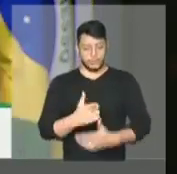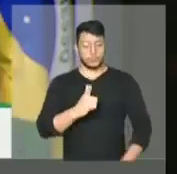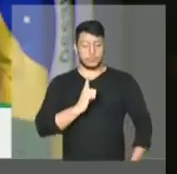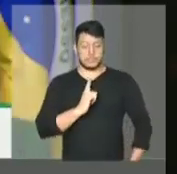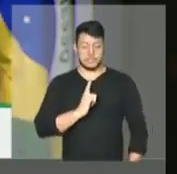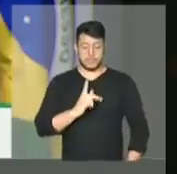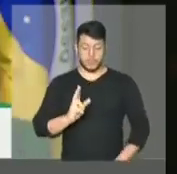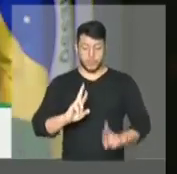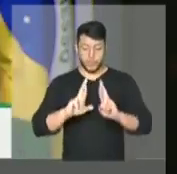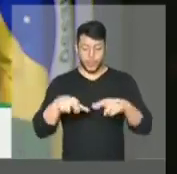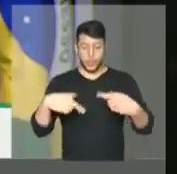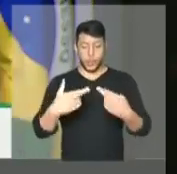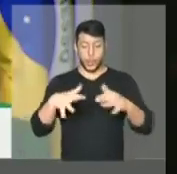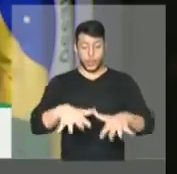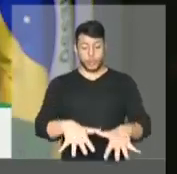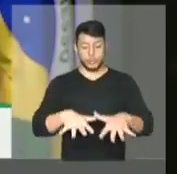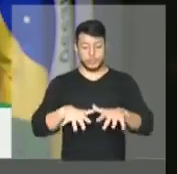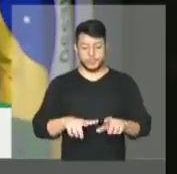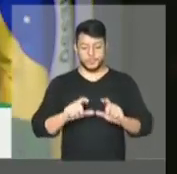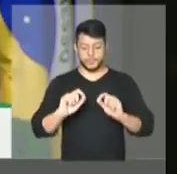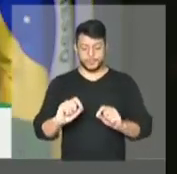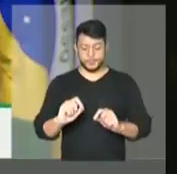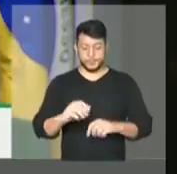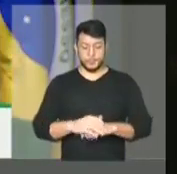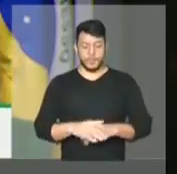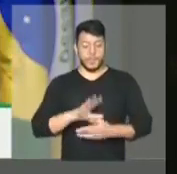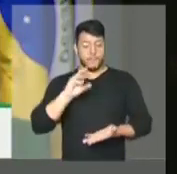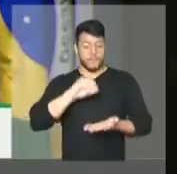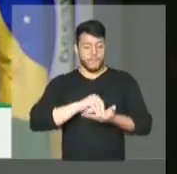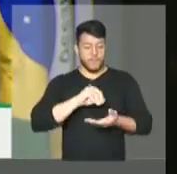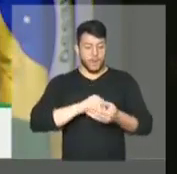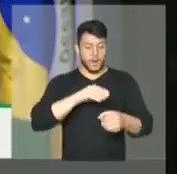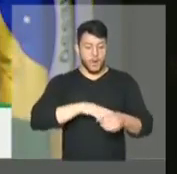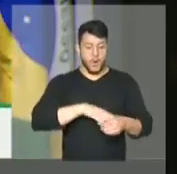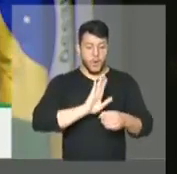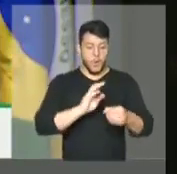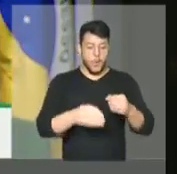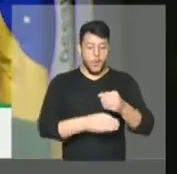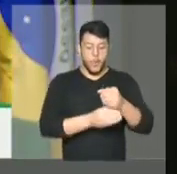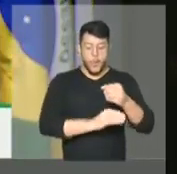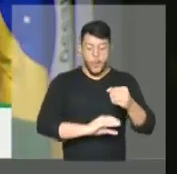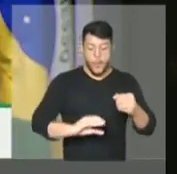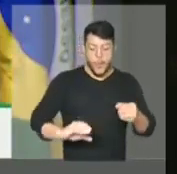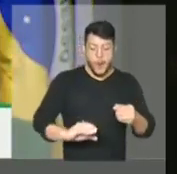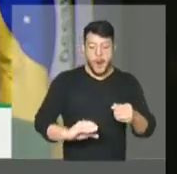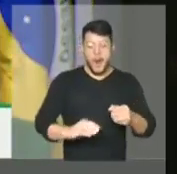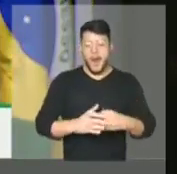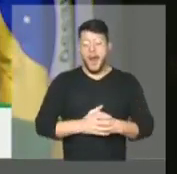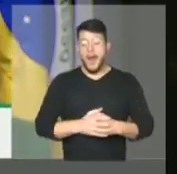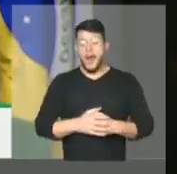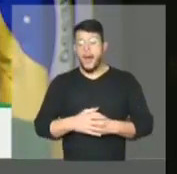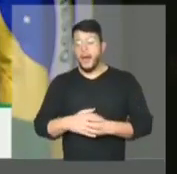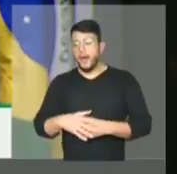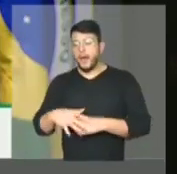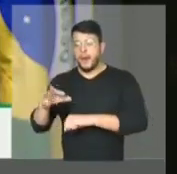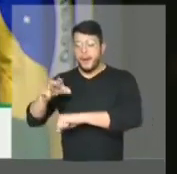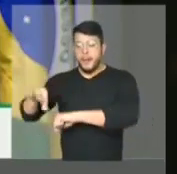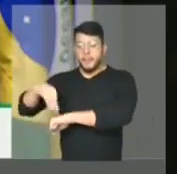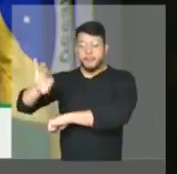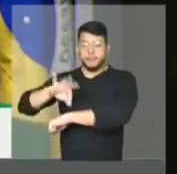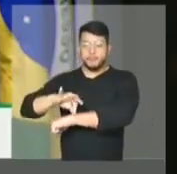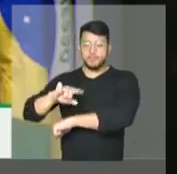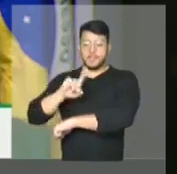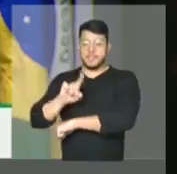de saneamento e o surto do Zika e microcefalia, que assolou o nosso país